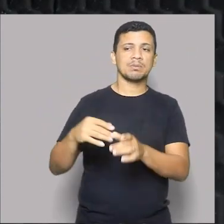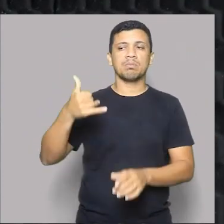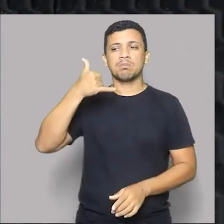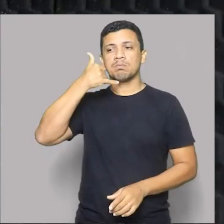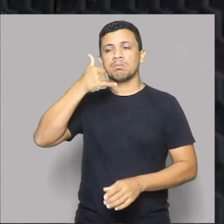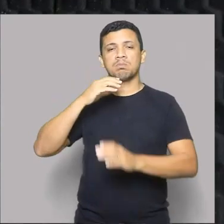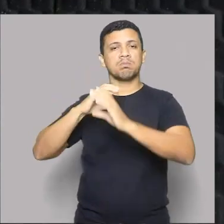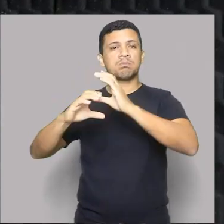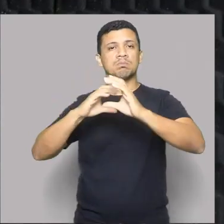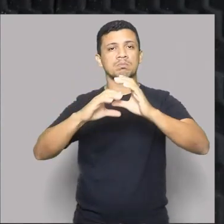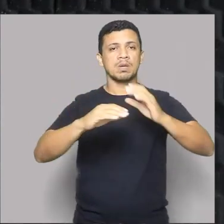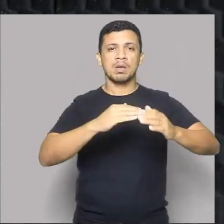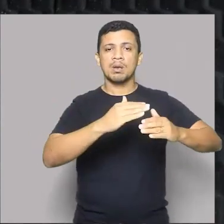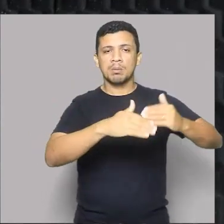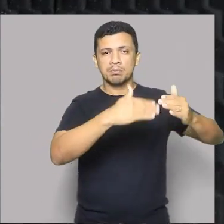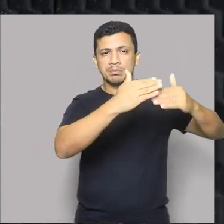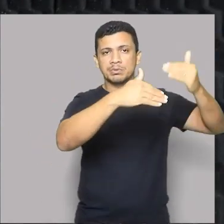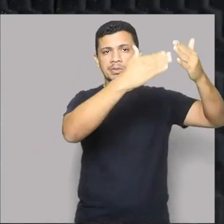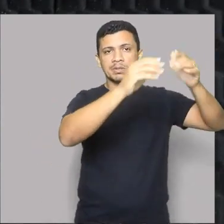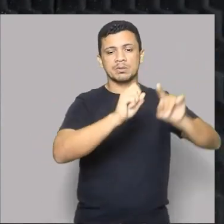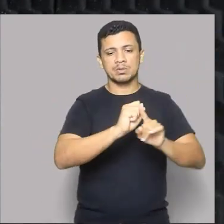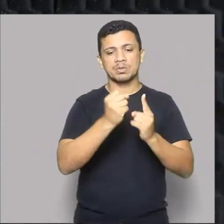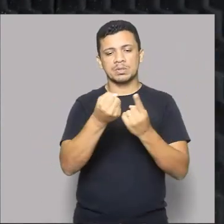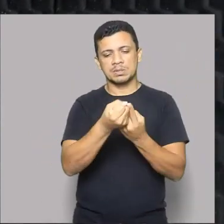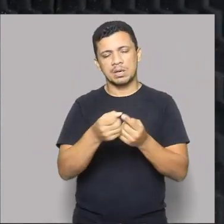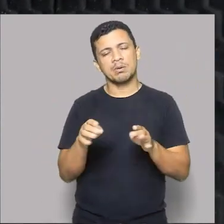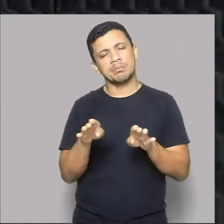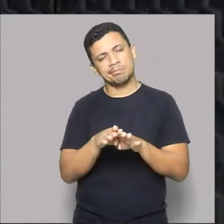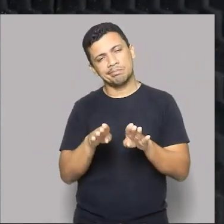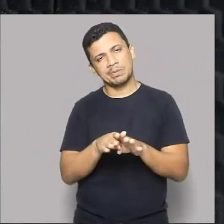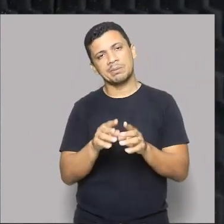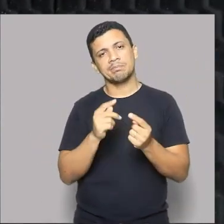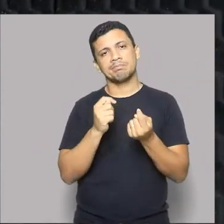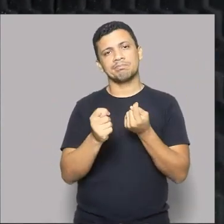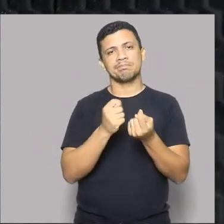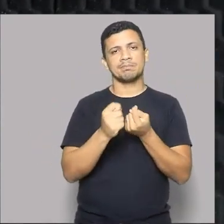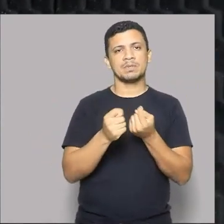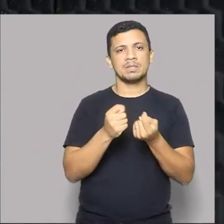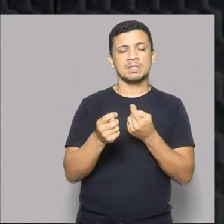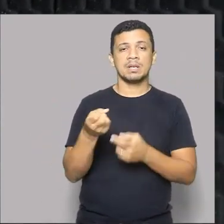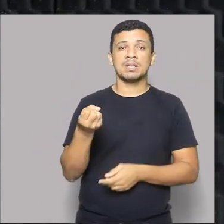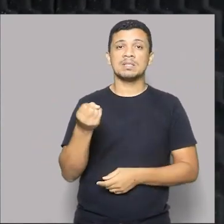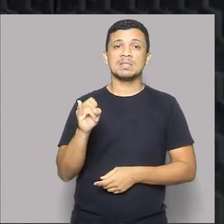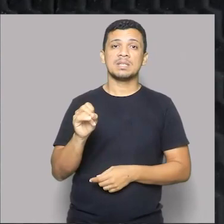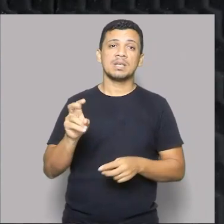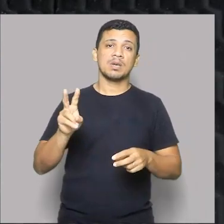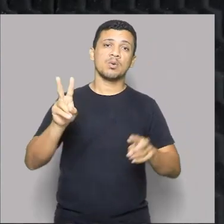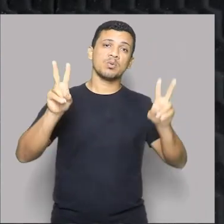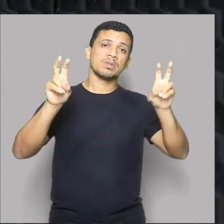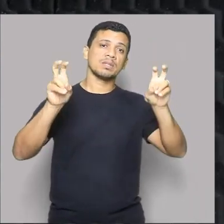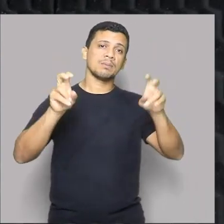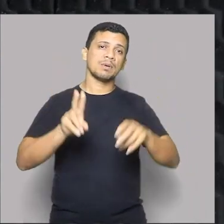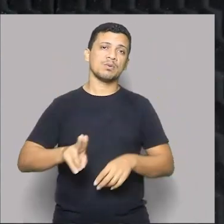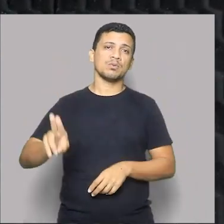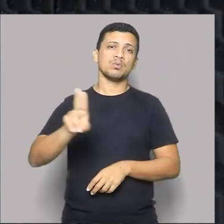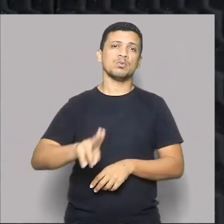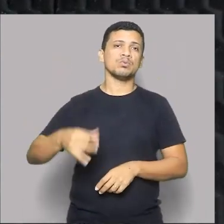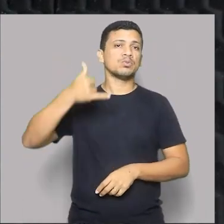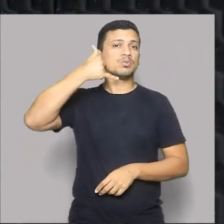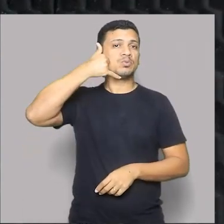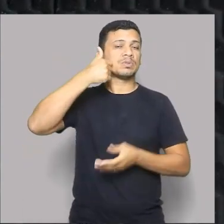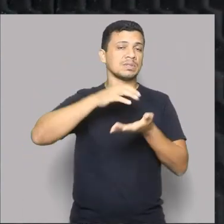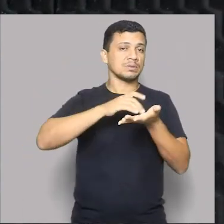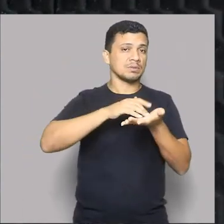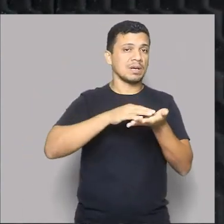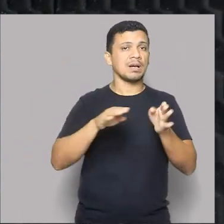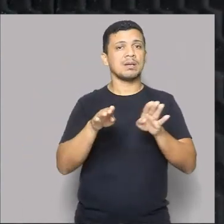telecomunicações como progresso social e econômico. E se o tema cair sobre o uso do celular, sobre o uso da inclusão